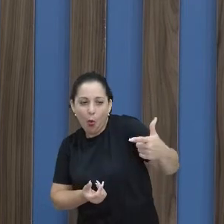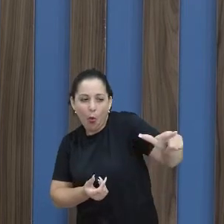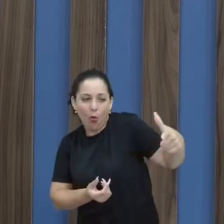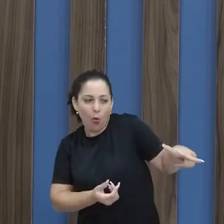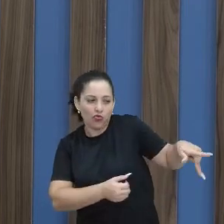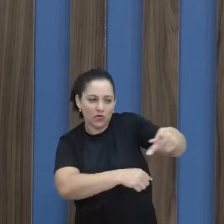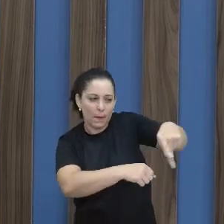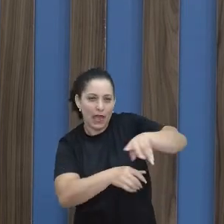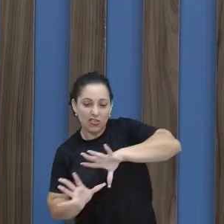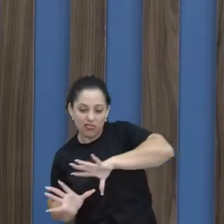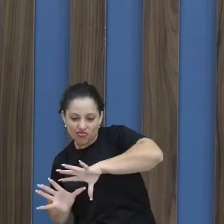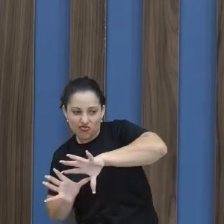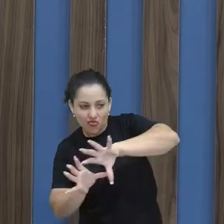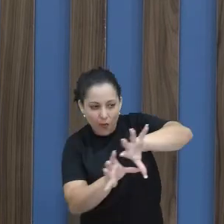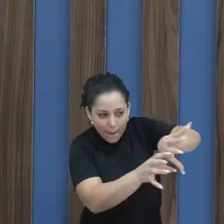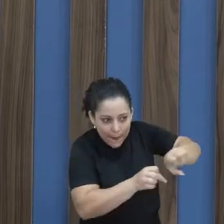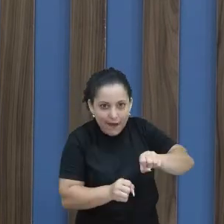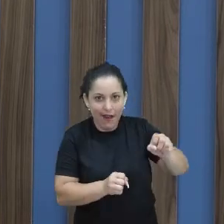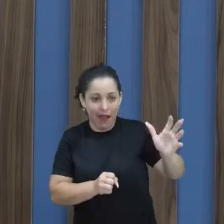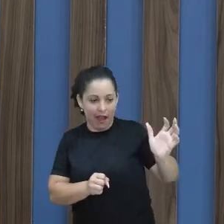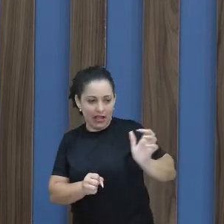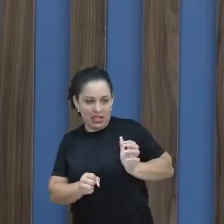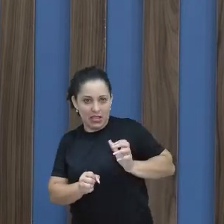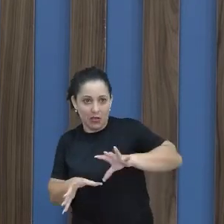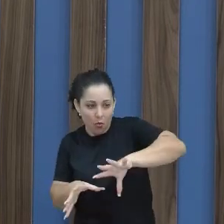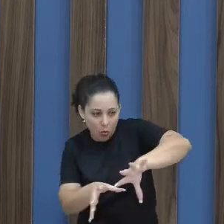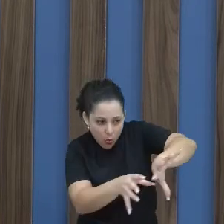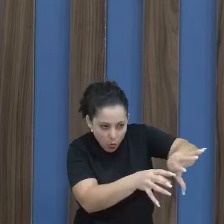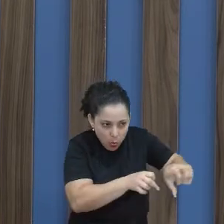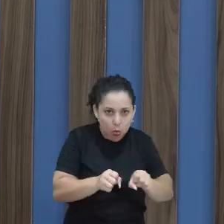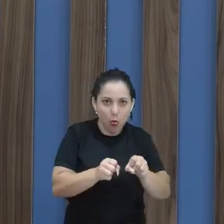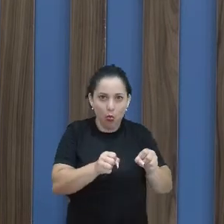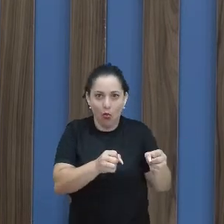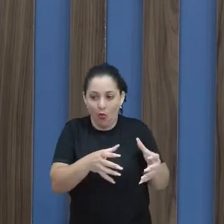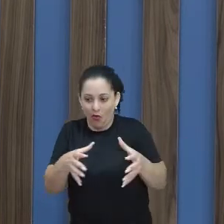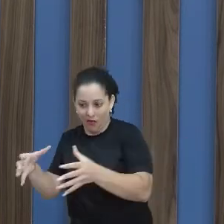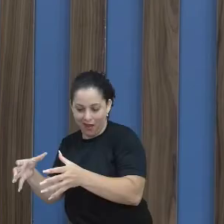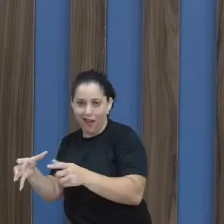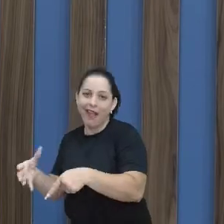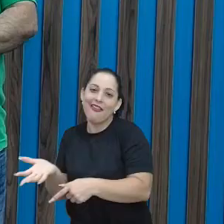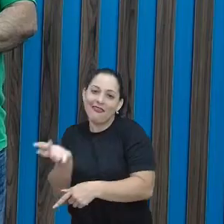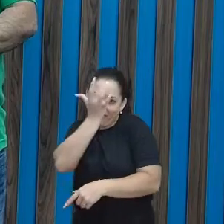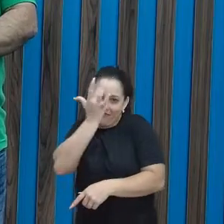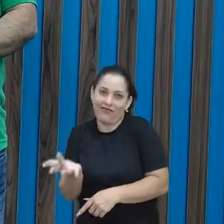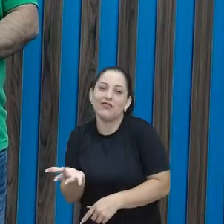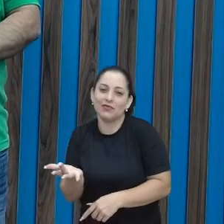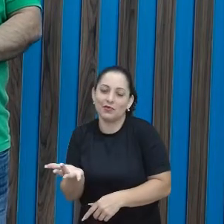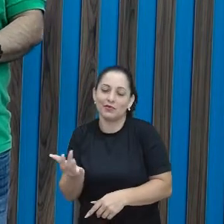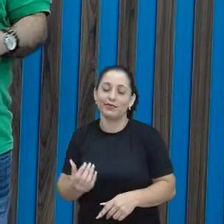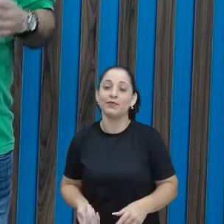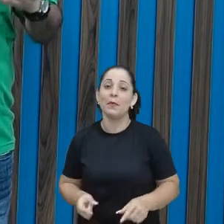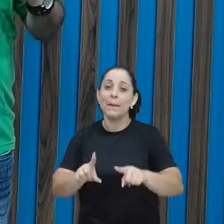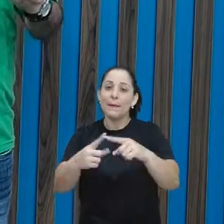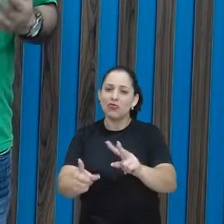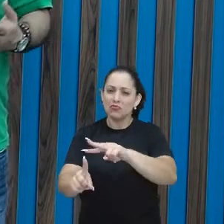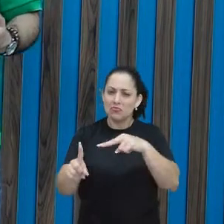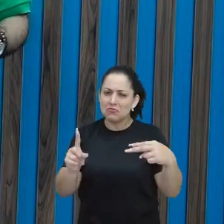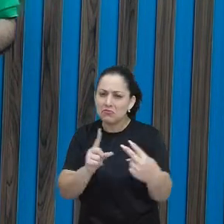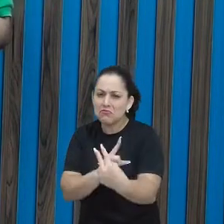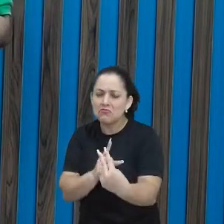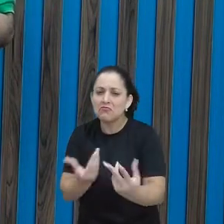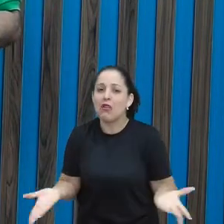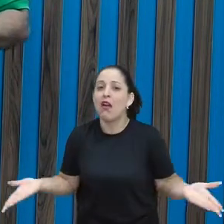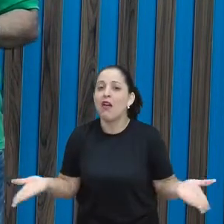Então, uma reflexão, né, para a gente fazer. E dentro dessa perspectiva, né, aí cabe